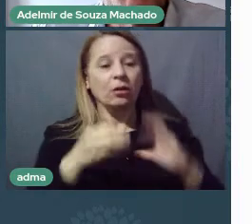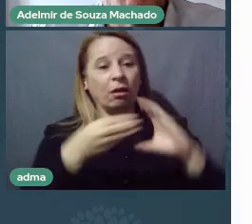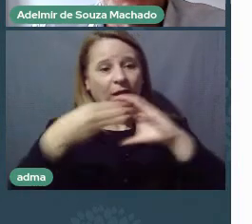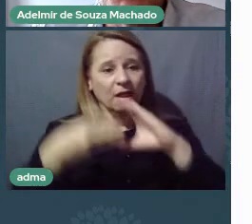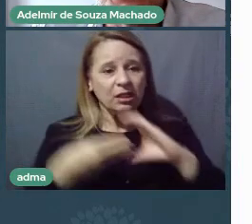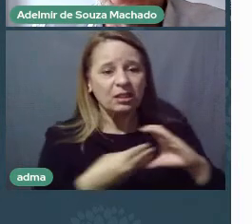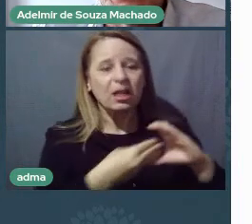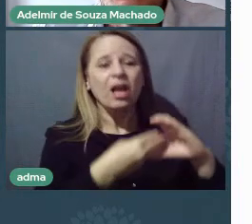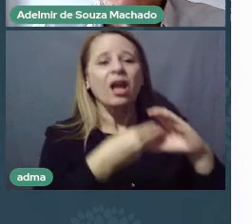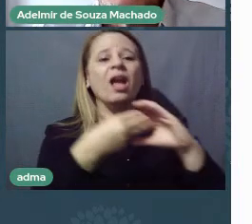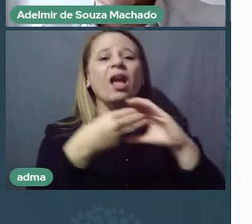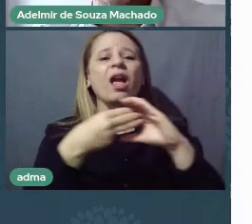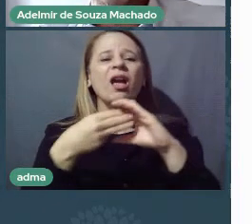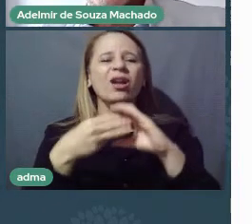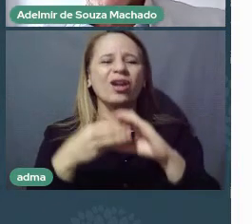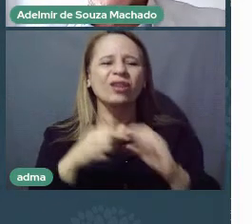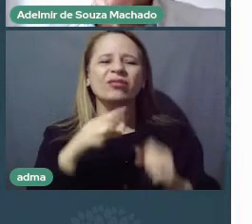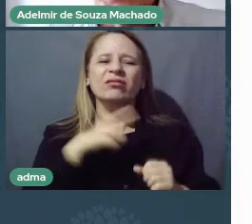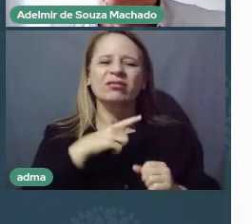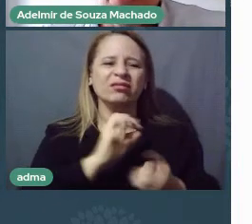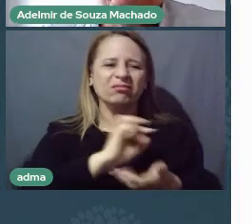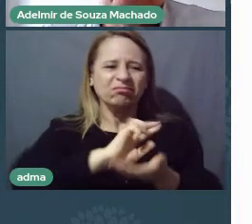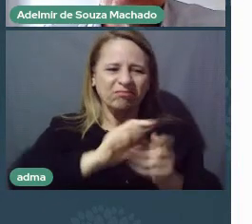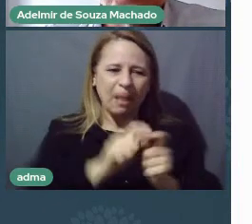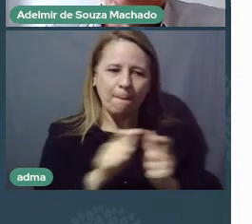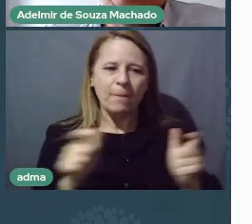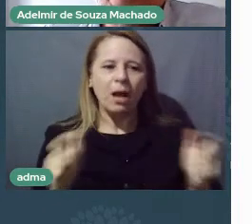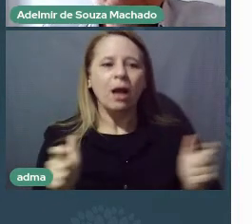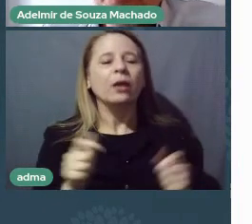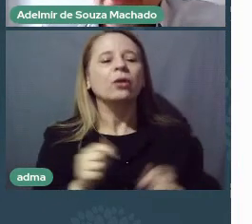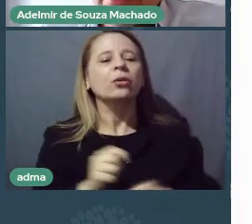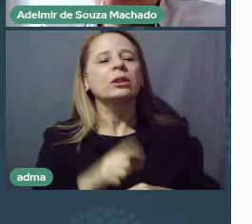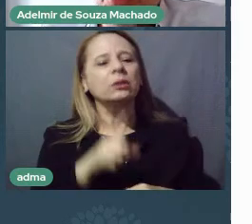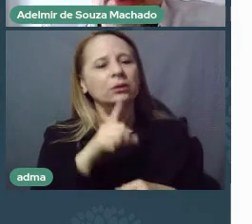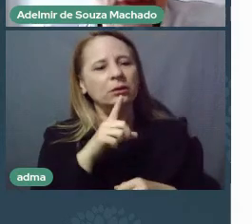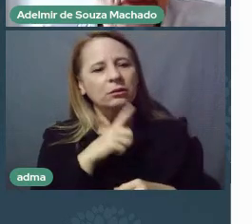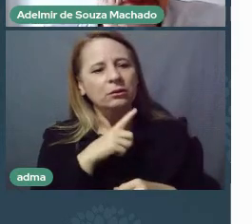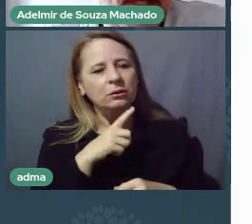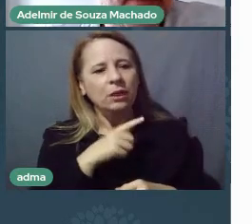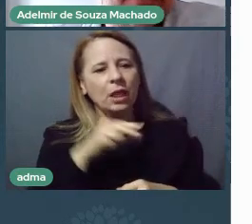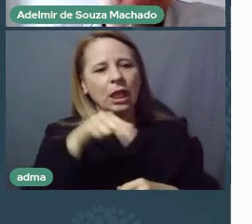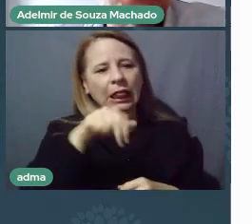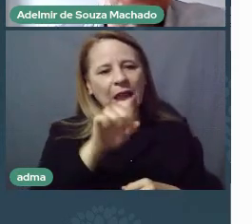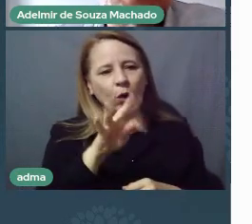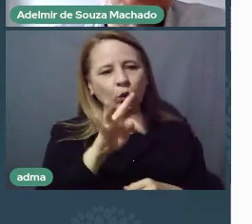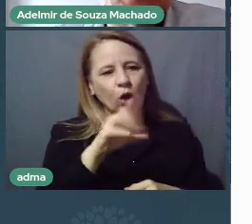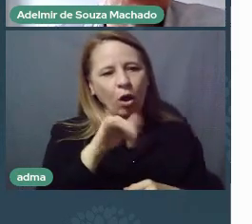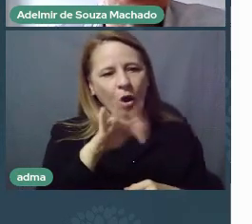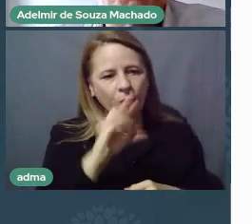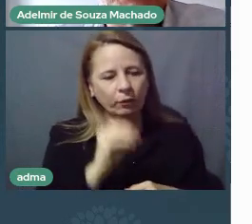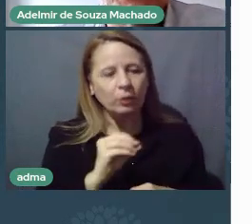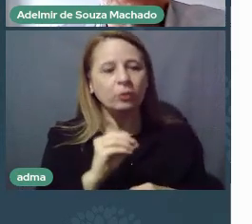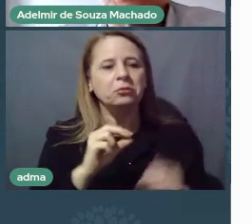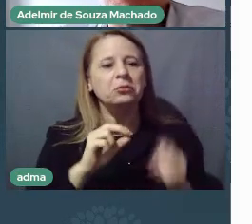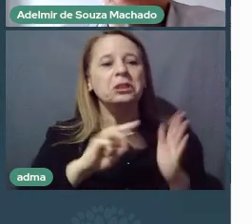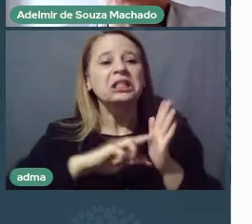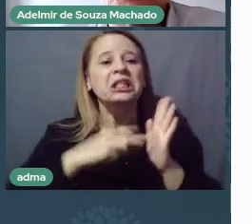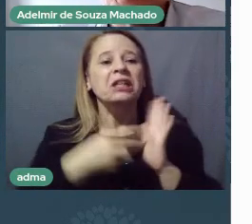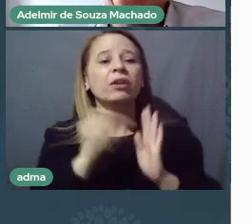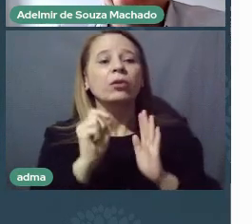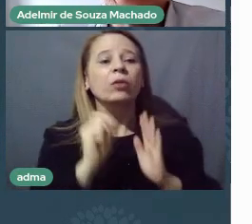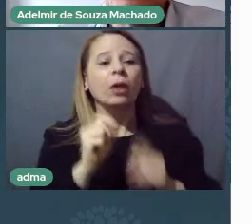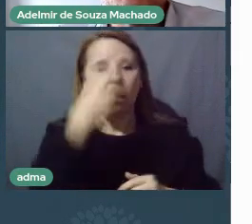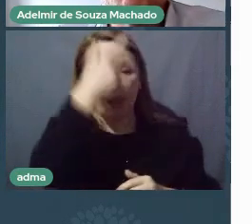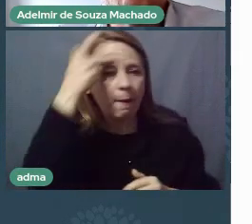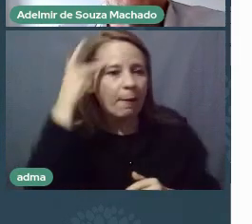na sua maioria, são eosinófilos e neutrófilos, o que representa dizer, então, que no paciente